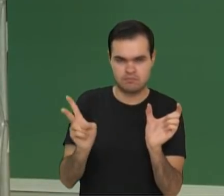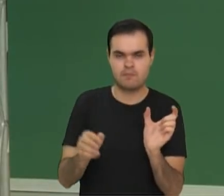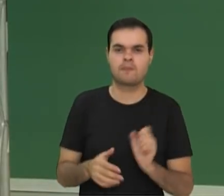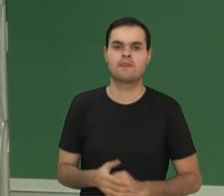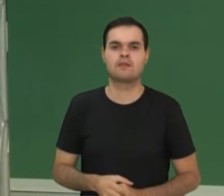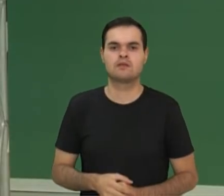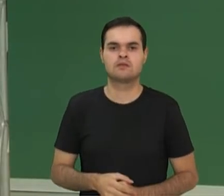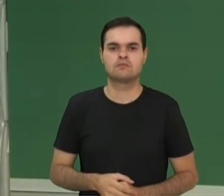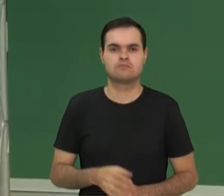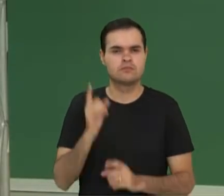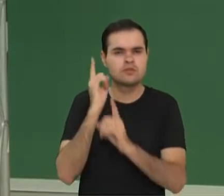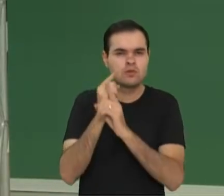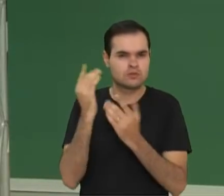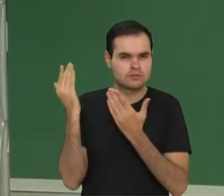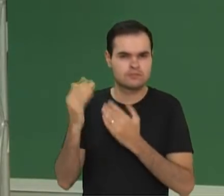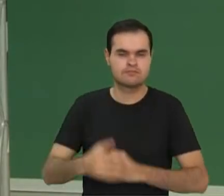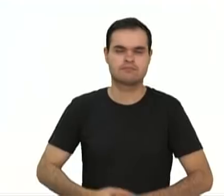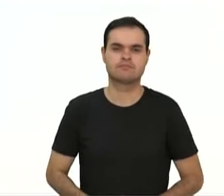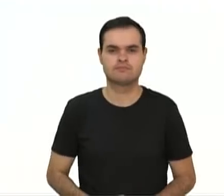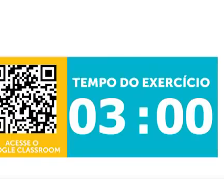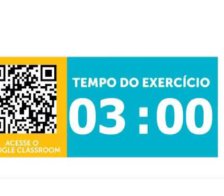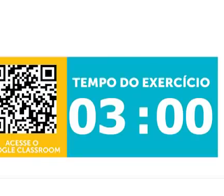tem, encontre.